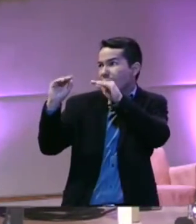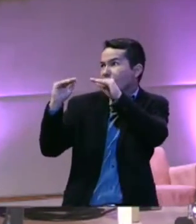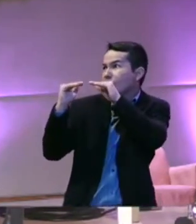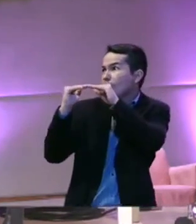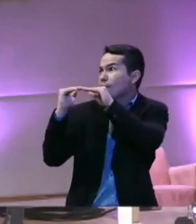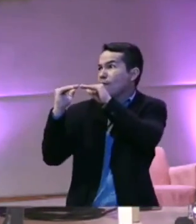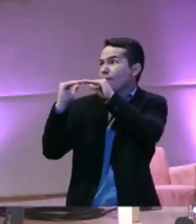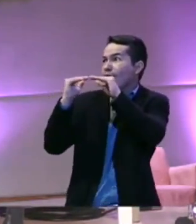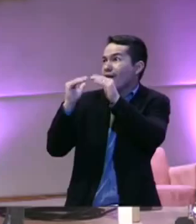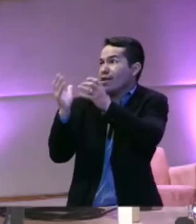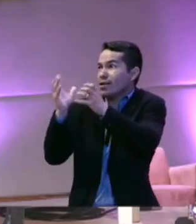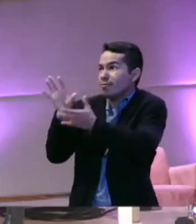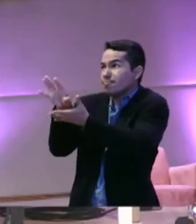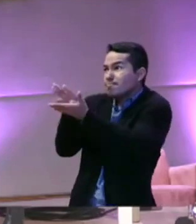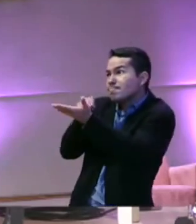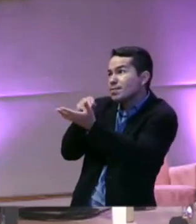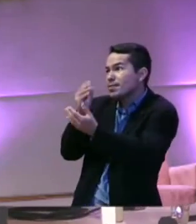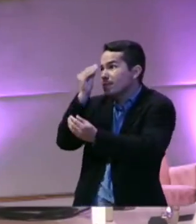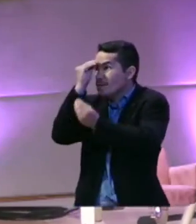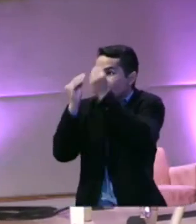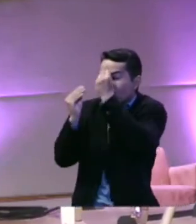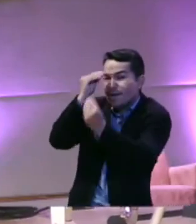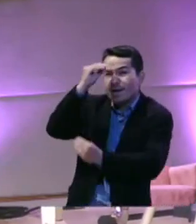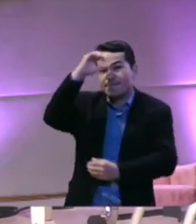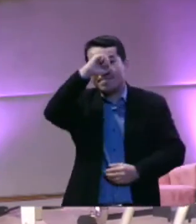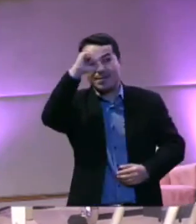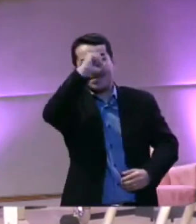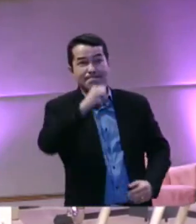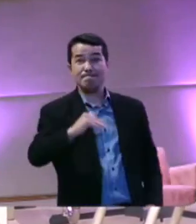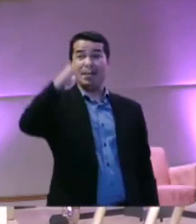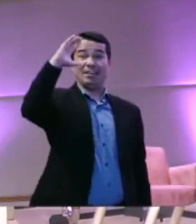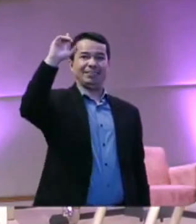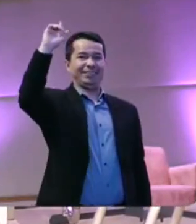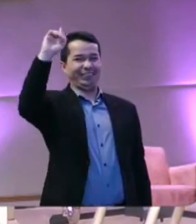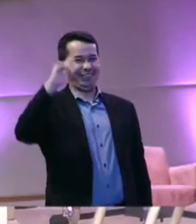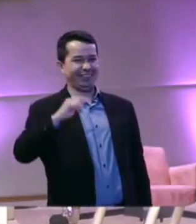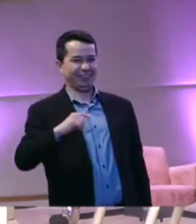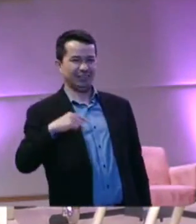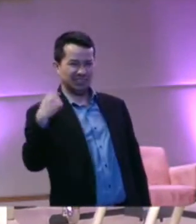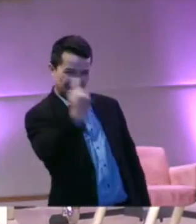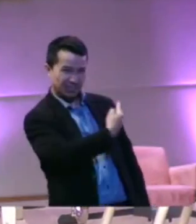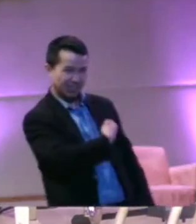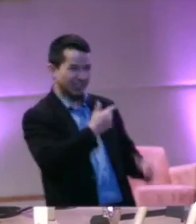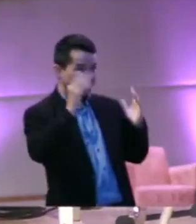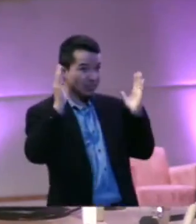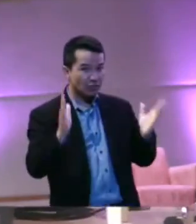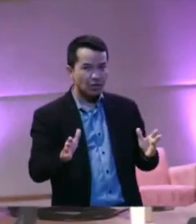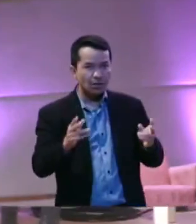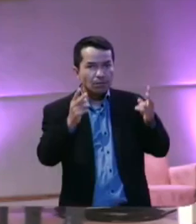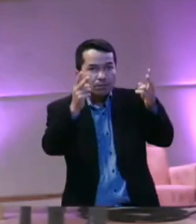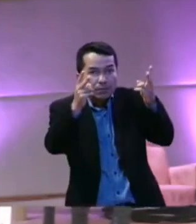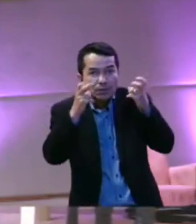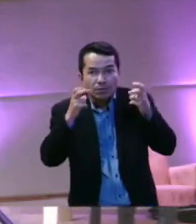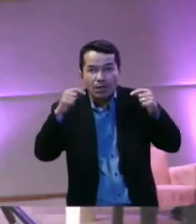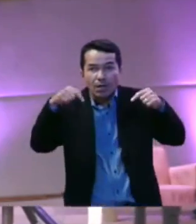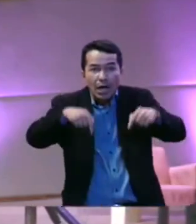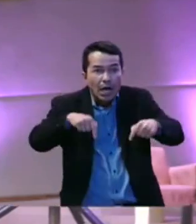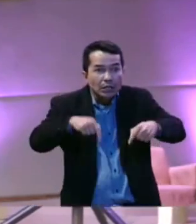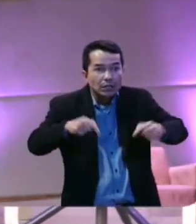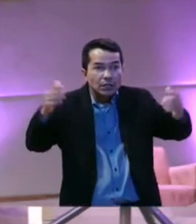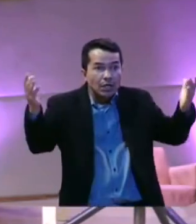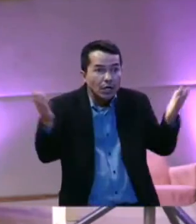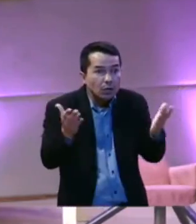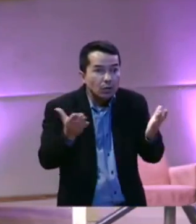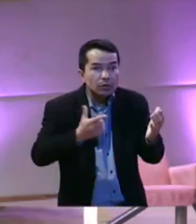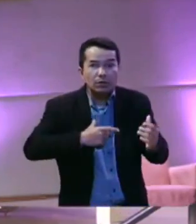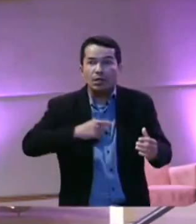esse mover. Nós temos ouvido os nossos pastores dizendo: nós estamos vivendo um tempo de visitação de